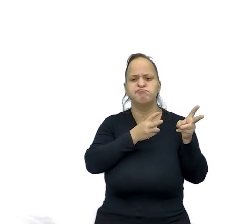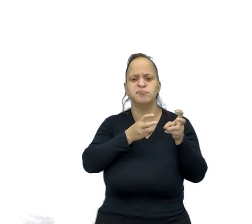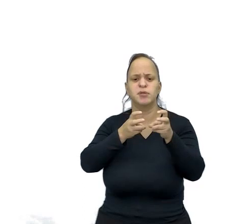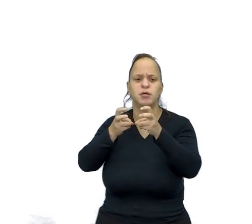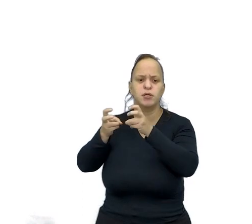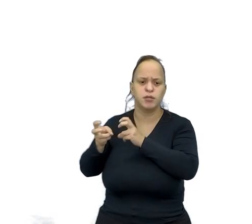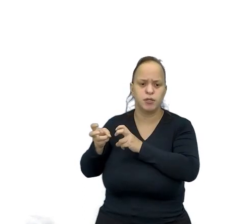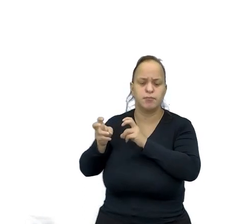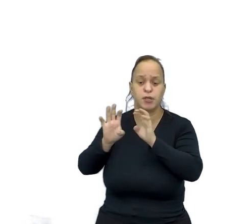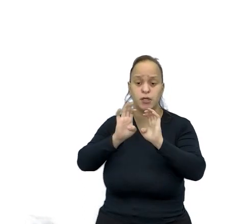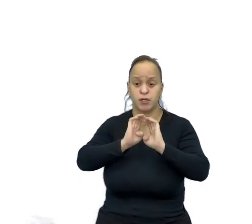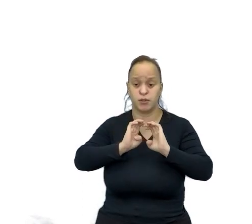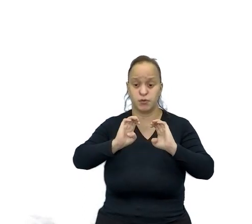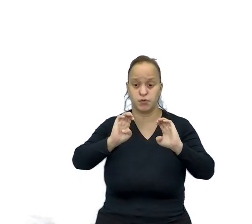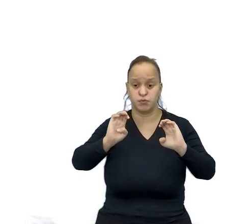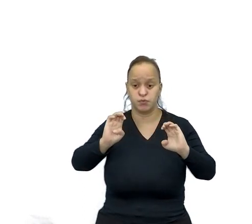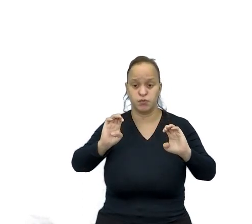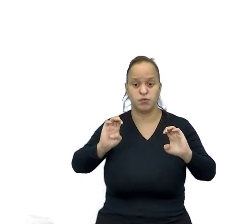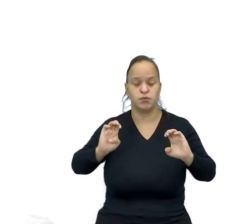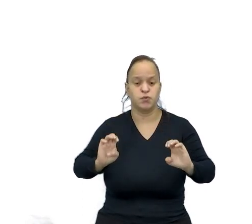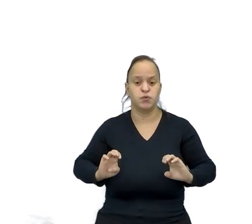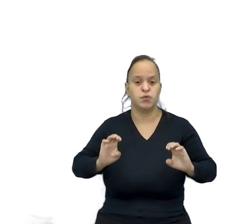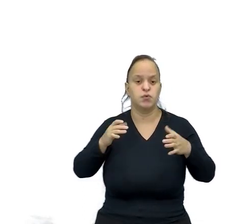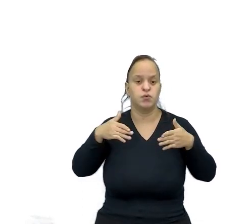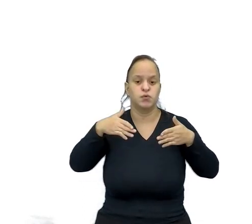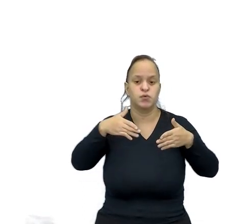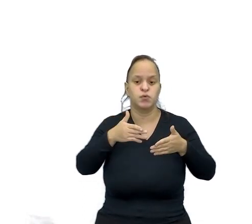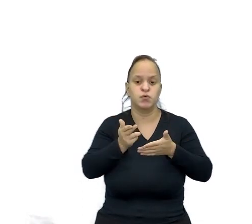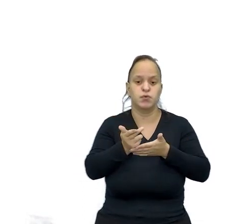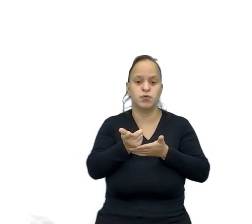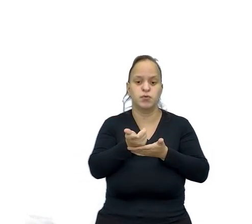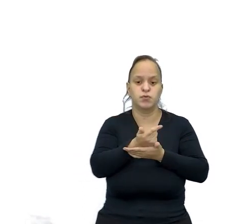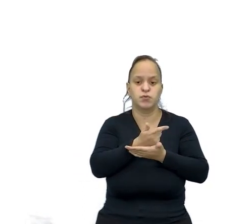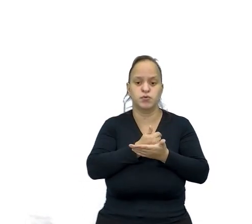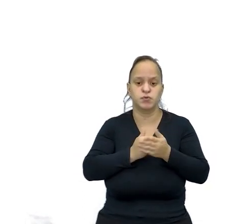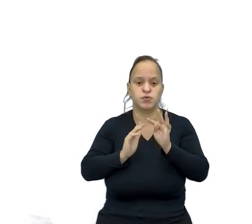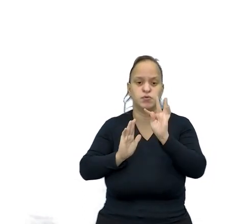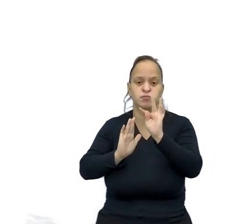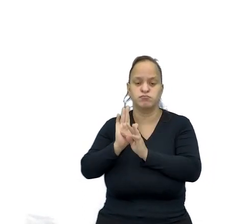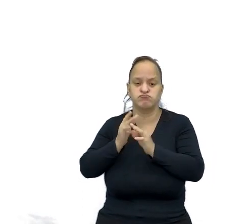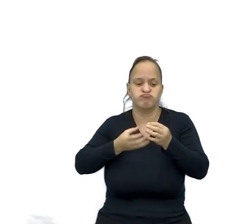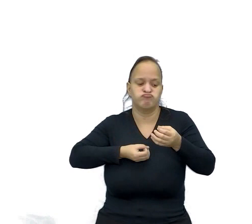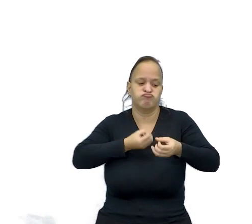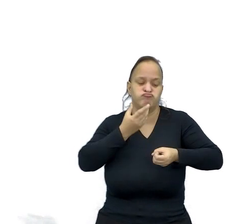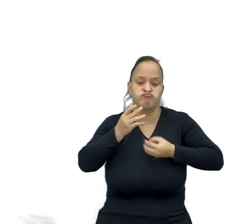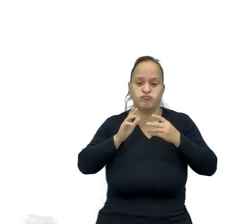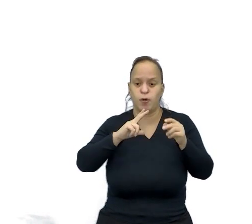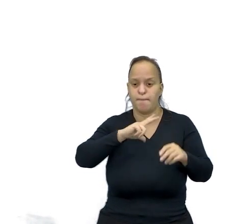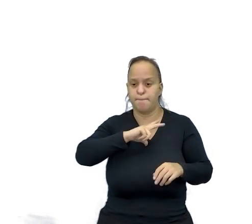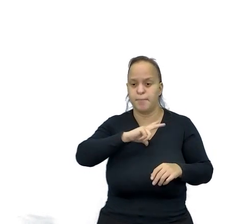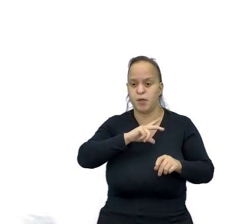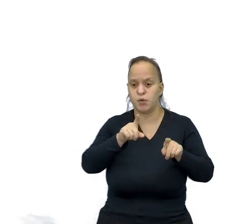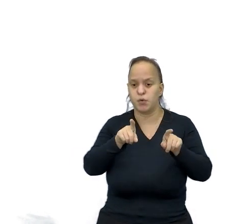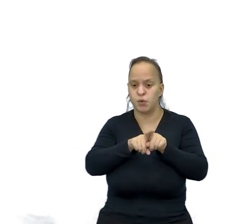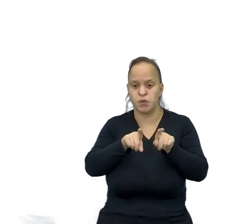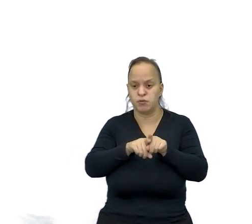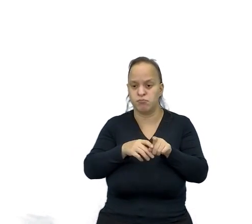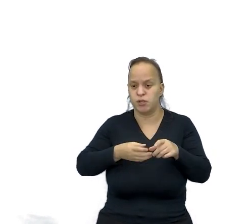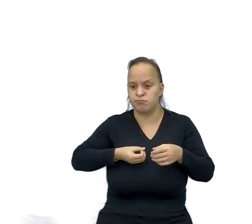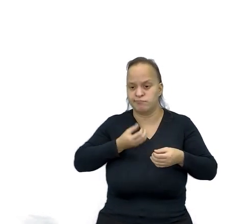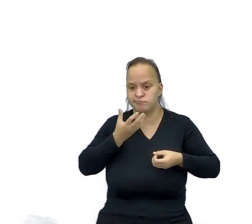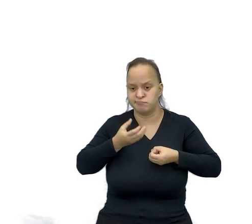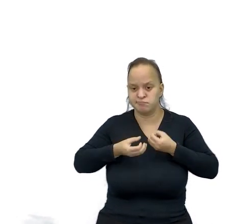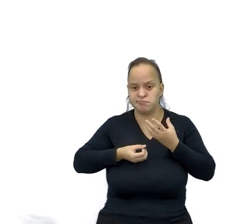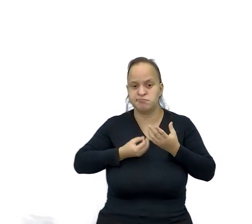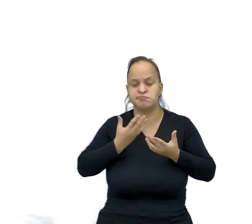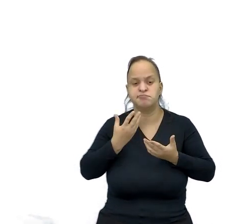aspectos estruturais relativos aos gêneros textuais, relato pessoal e poema, e estabelecer relações